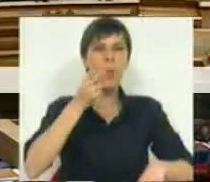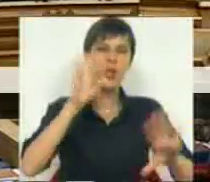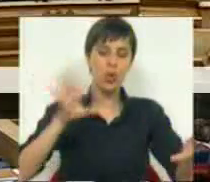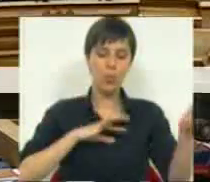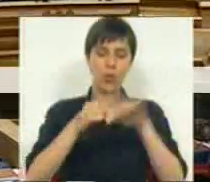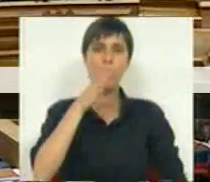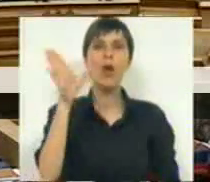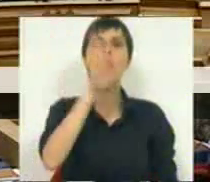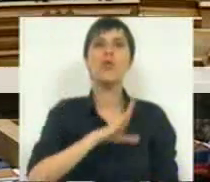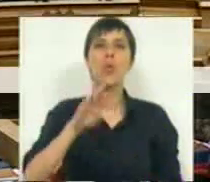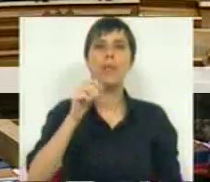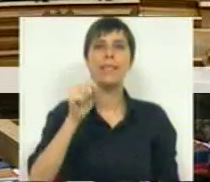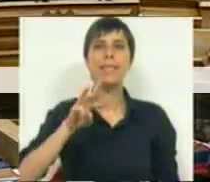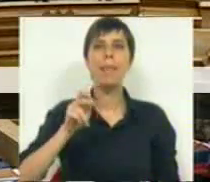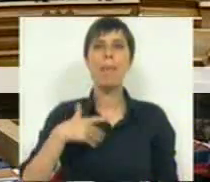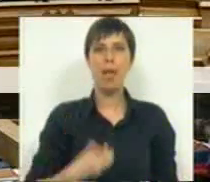Sr. Deputado João Semedo.